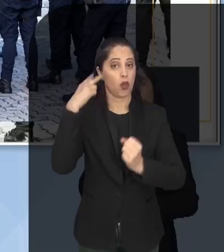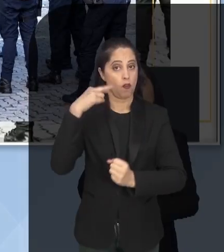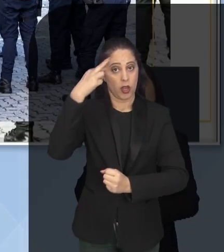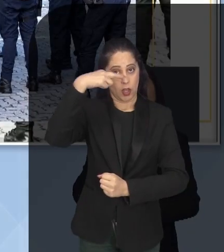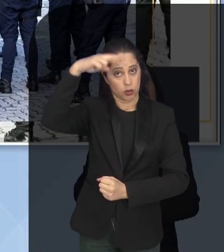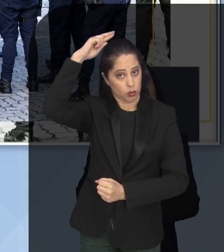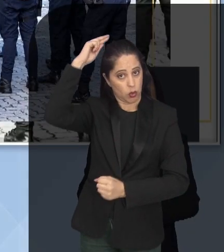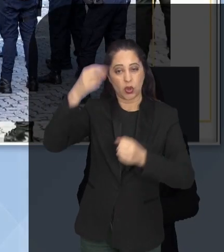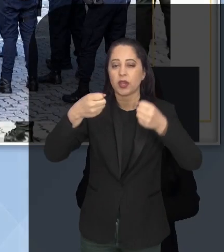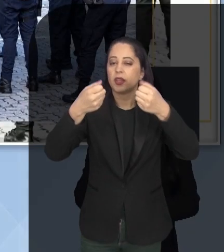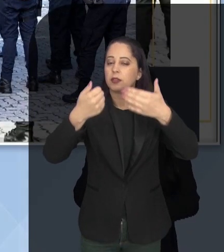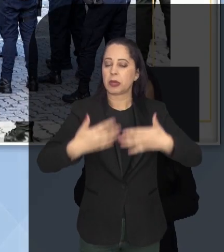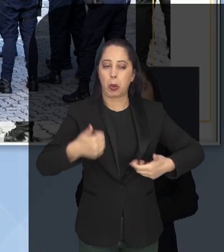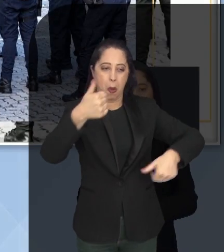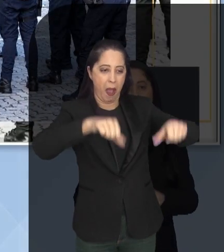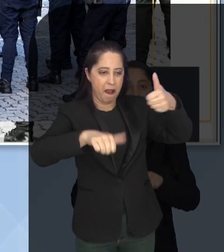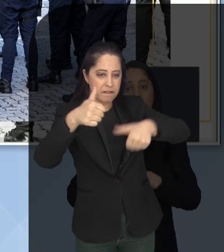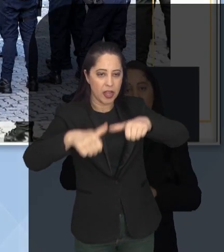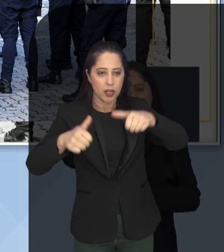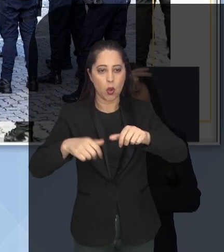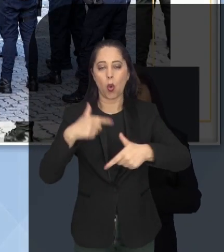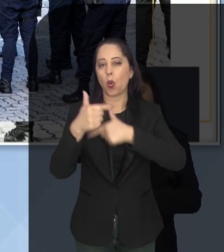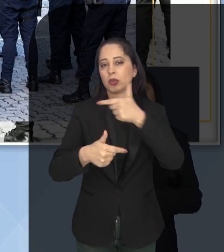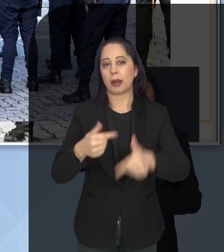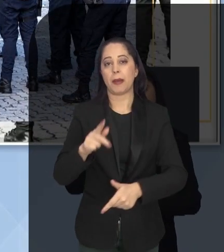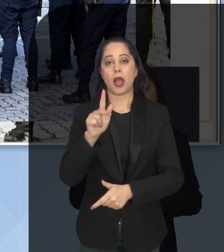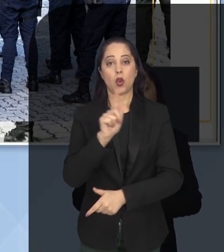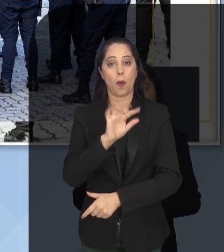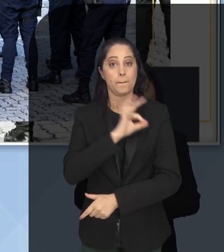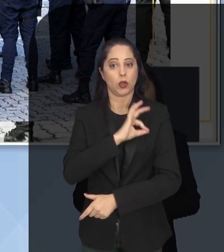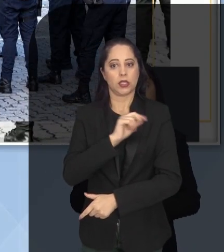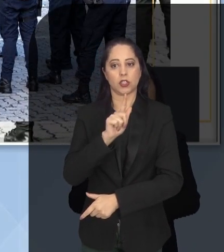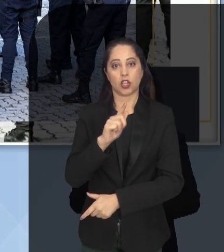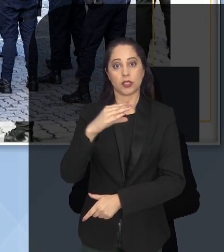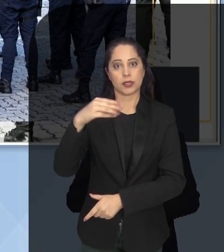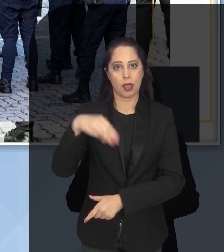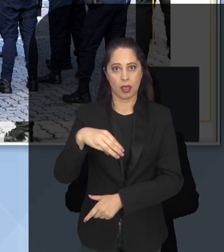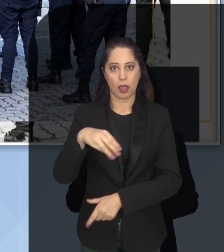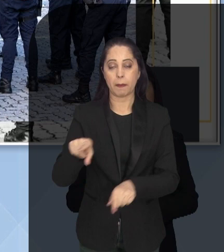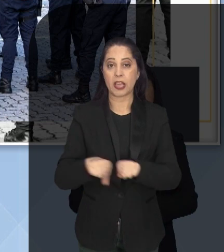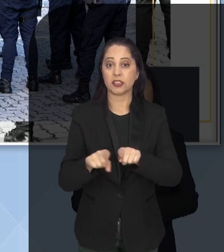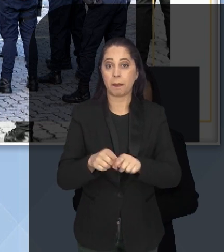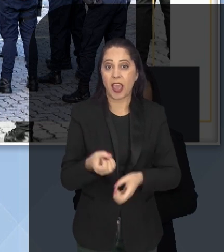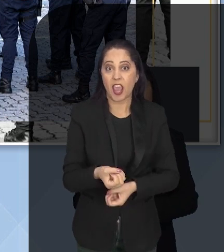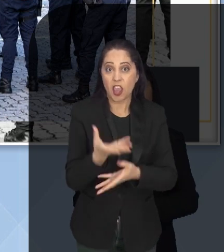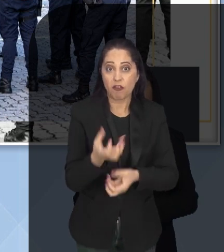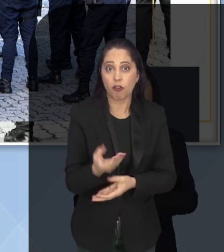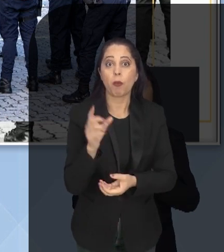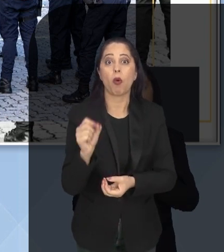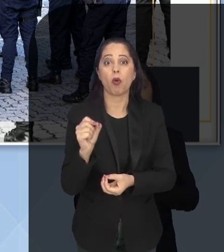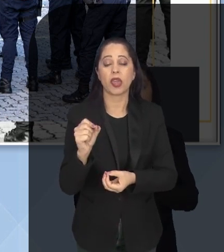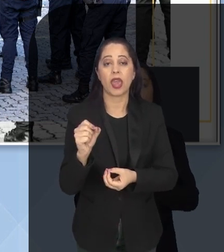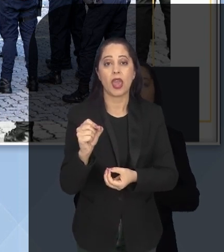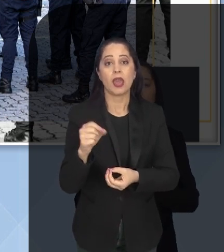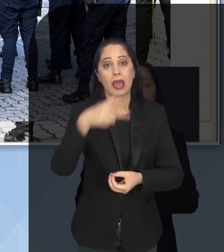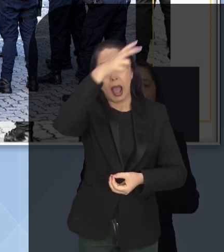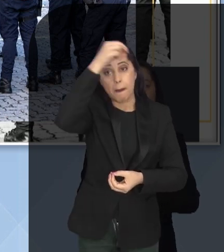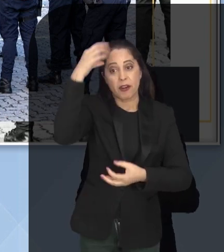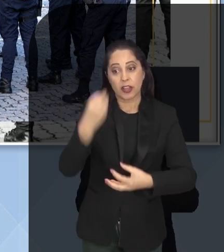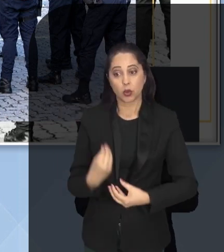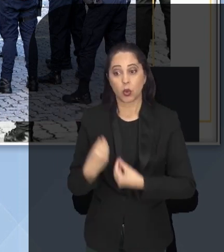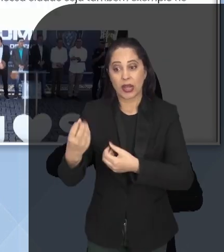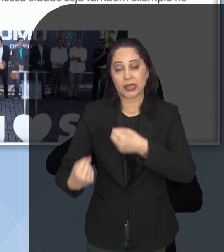pública. O parlamentar avaliou o trabalho da Guarda Civil Municipal e informou sobre a entrega de viaturas para